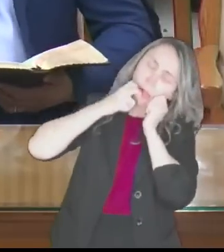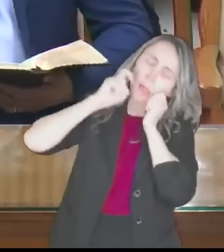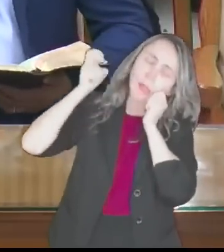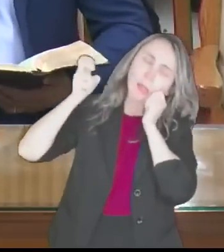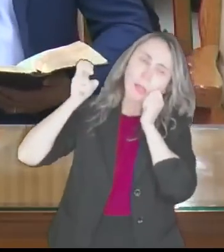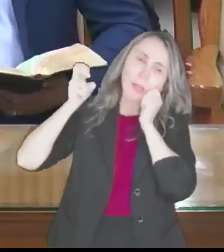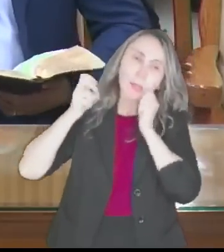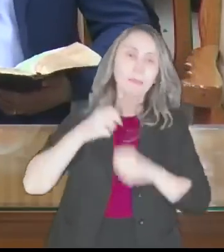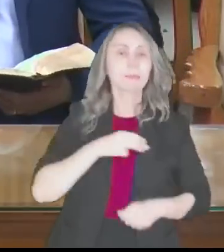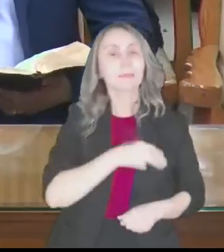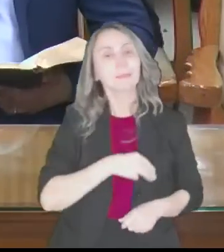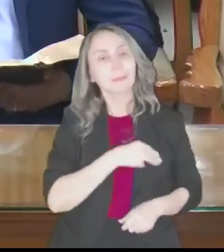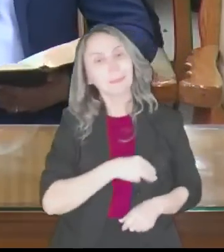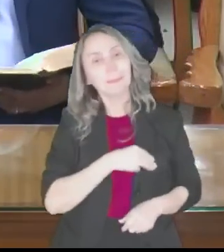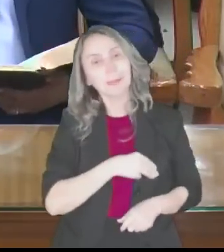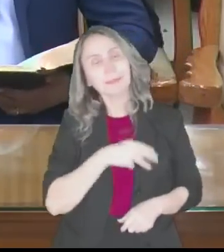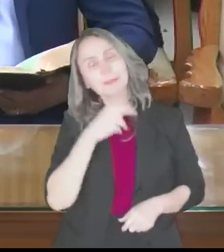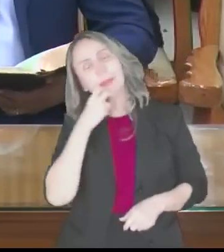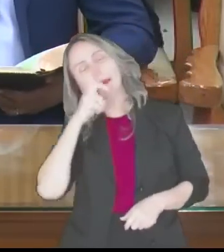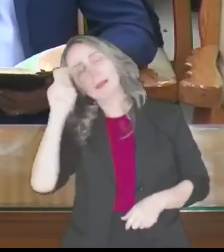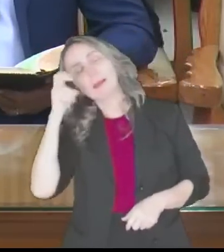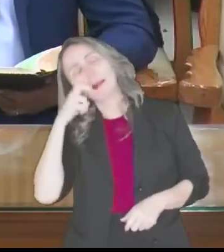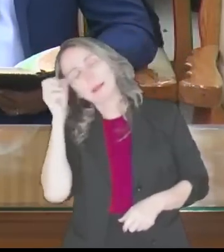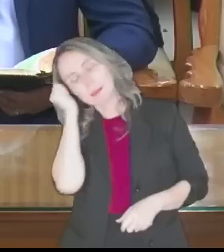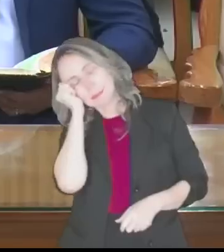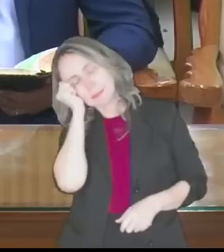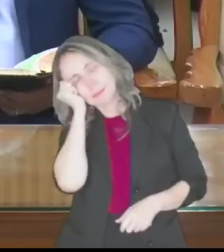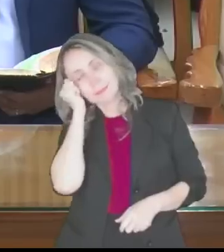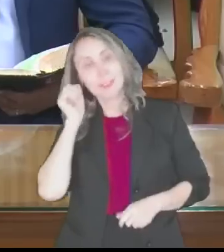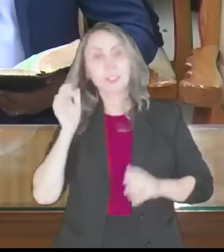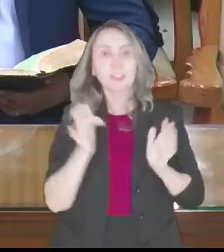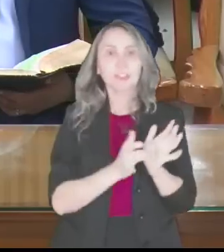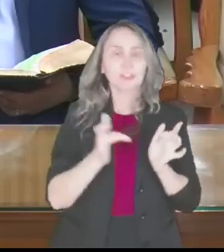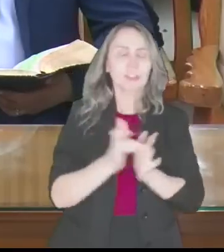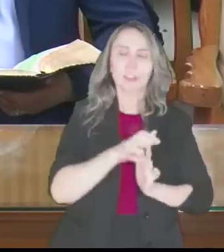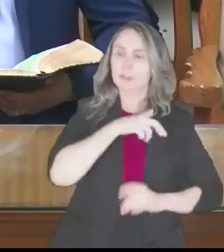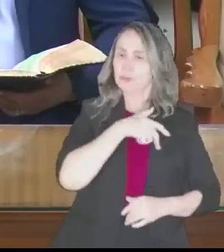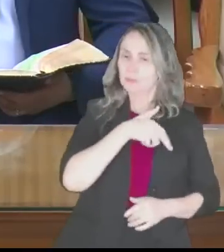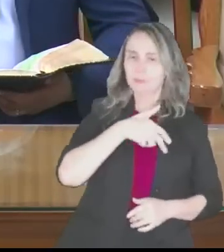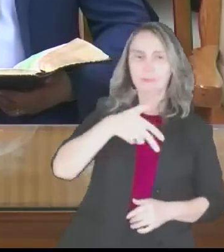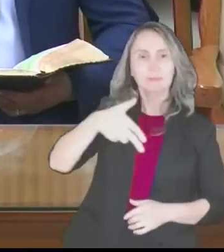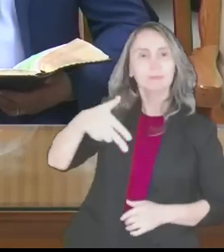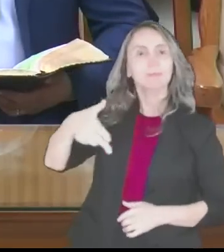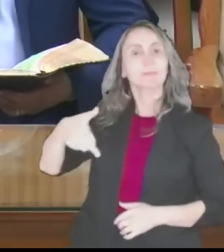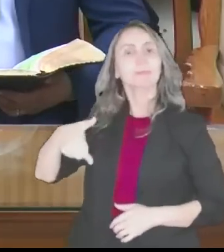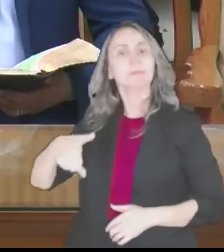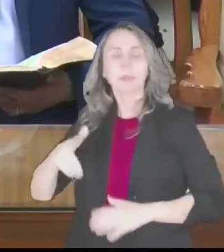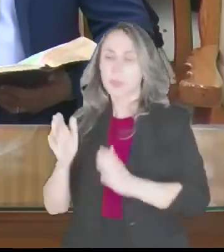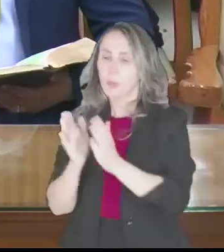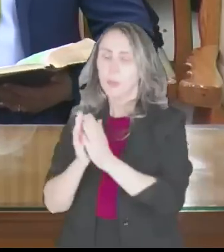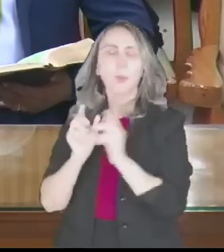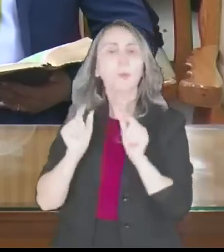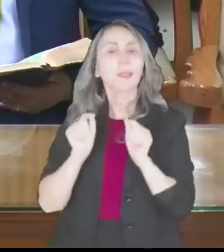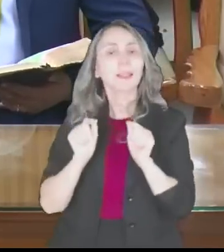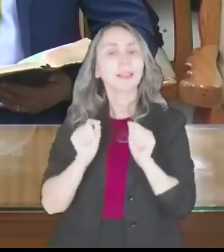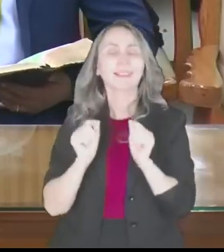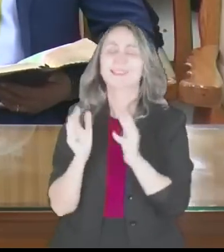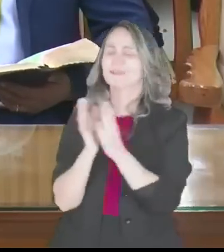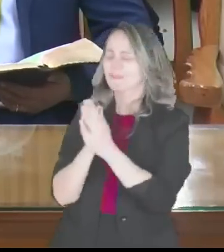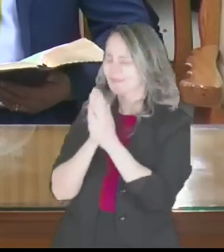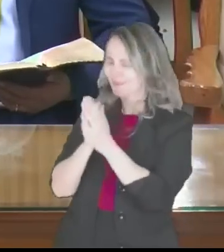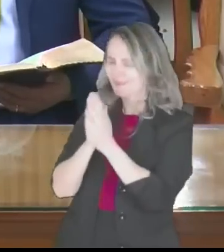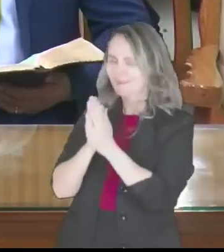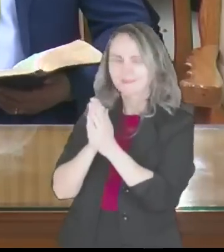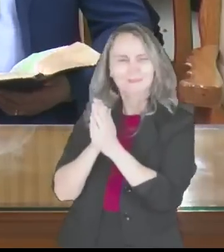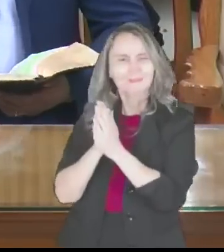Mateus, e Jesus aí saía para fazer o que, irmãos? Para fazer o que, irmãos? Como